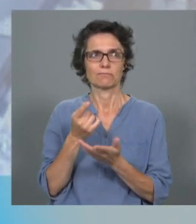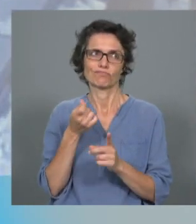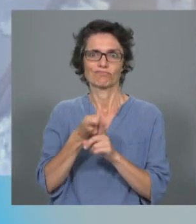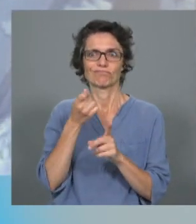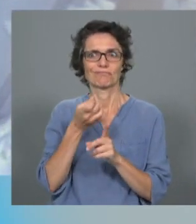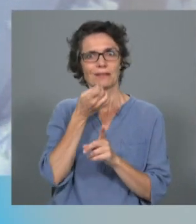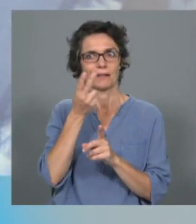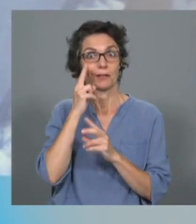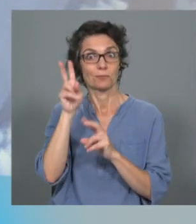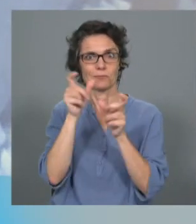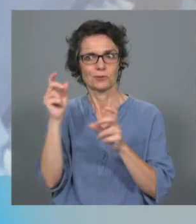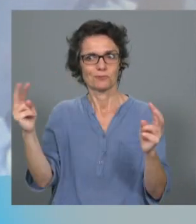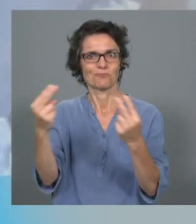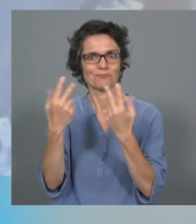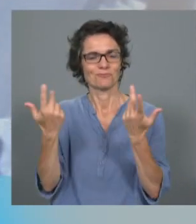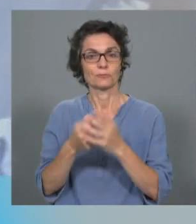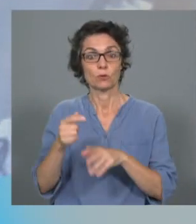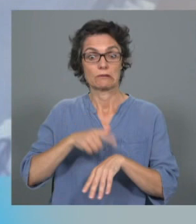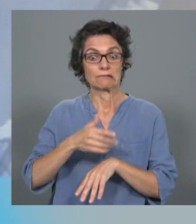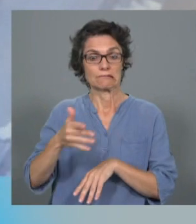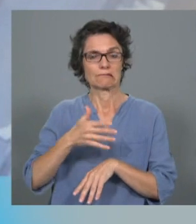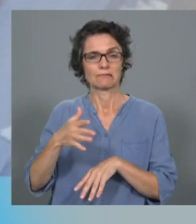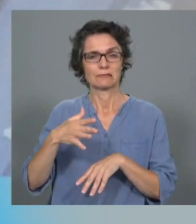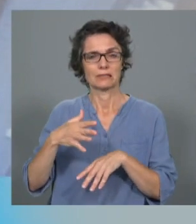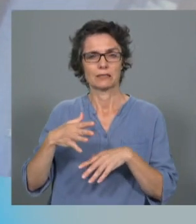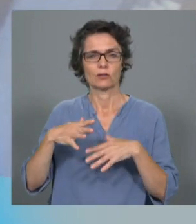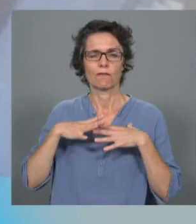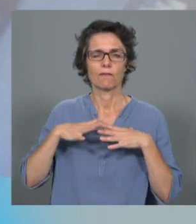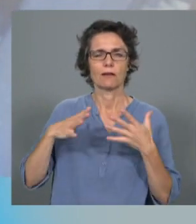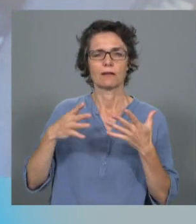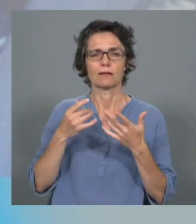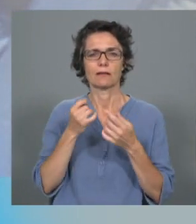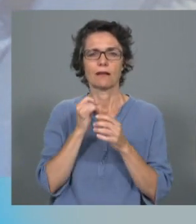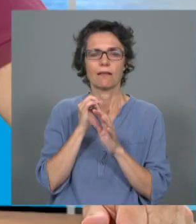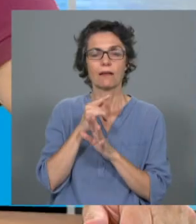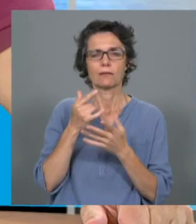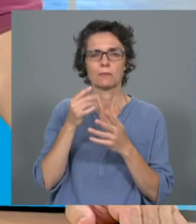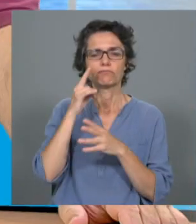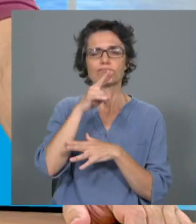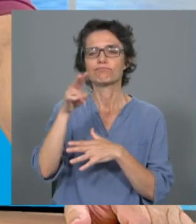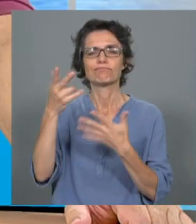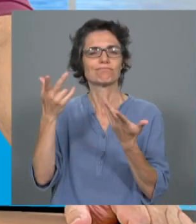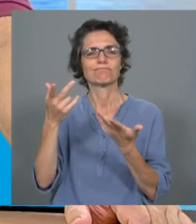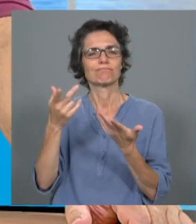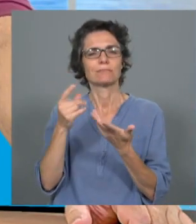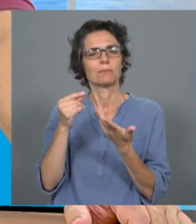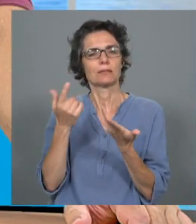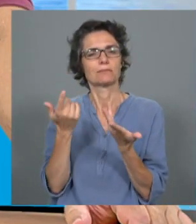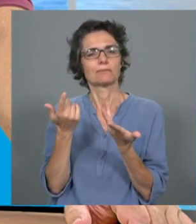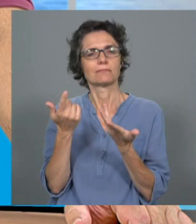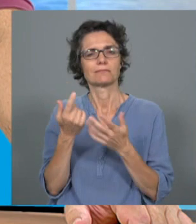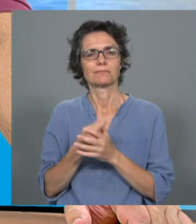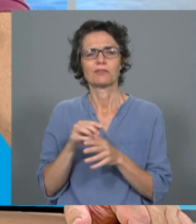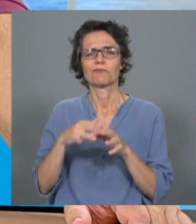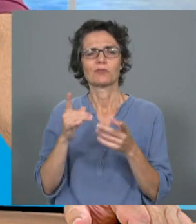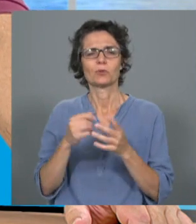vê e ouve, tempo de férias pode ser um tempo para visitar que lugar? Para si, não é? Sim, eu vou dizer